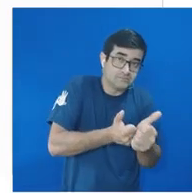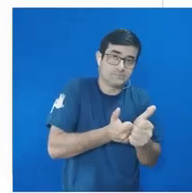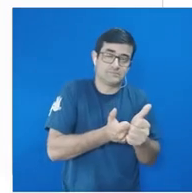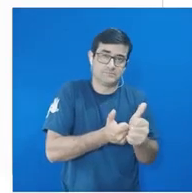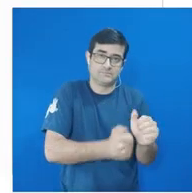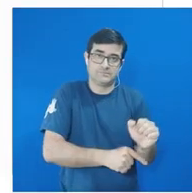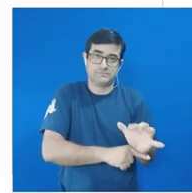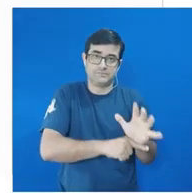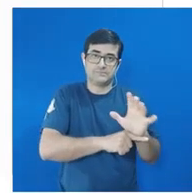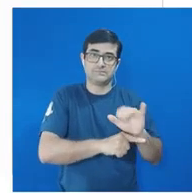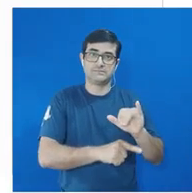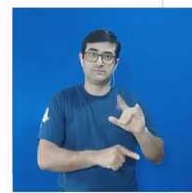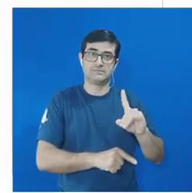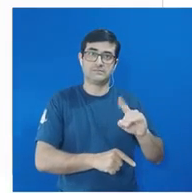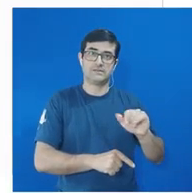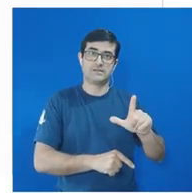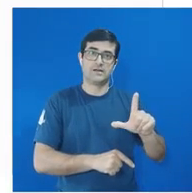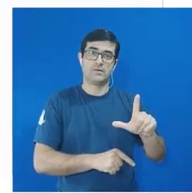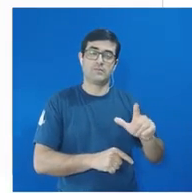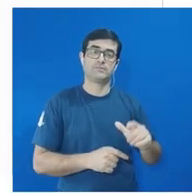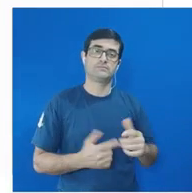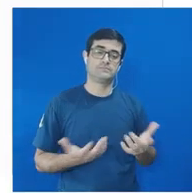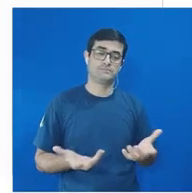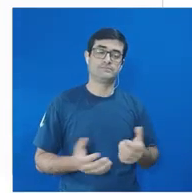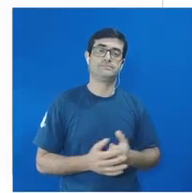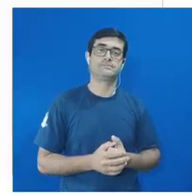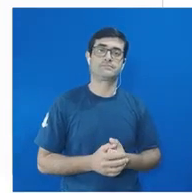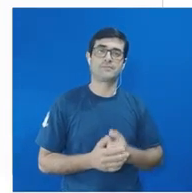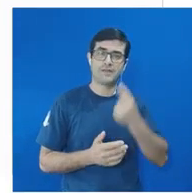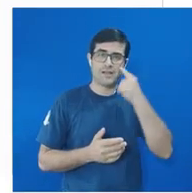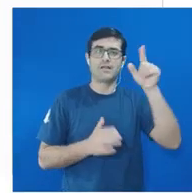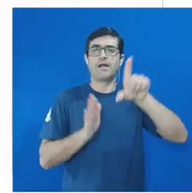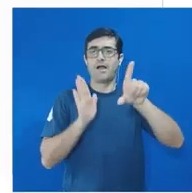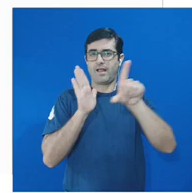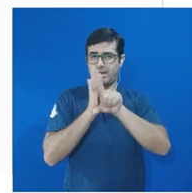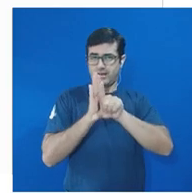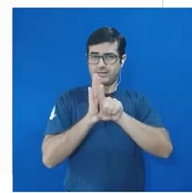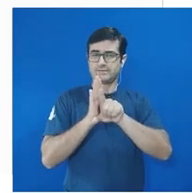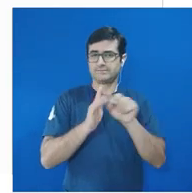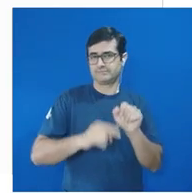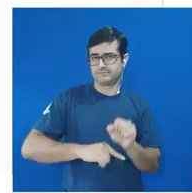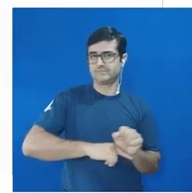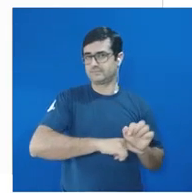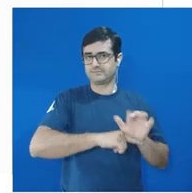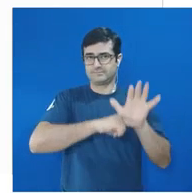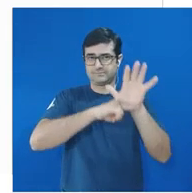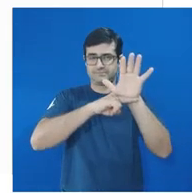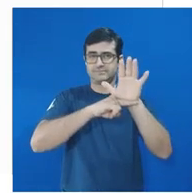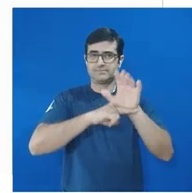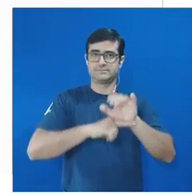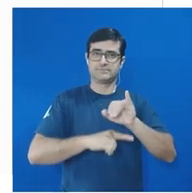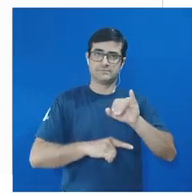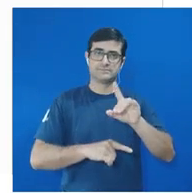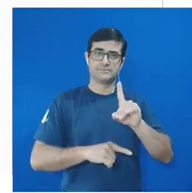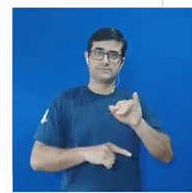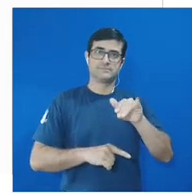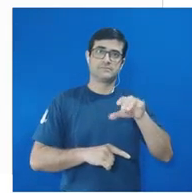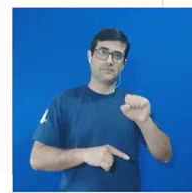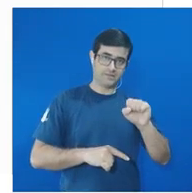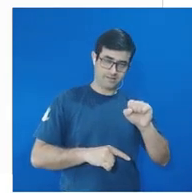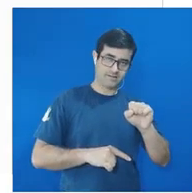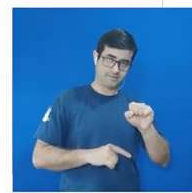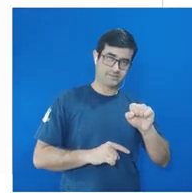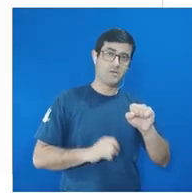Tudo que a gente falou, que é aqui a lei geral dos gases ideais, ela pode